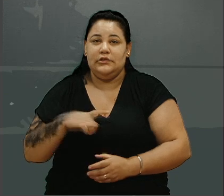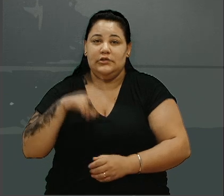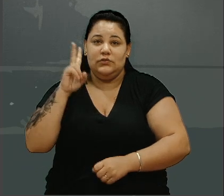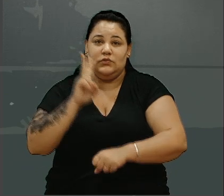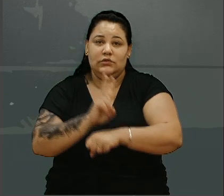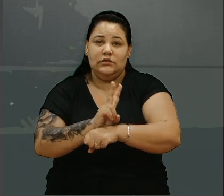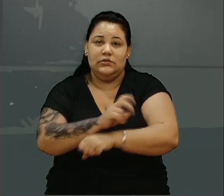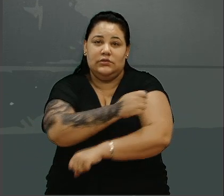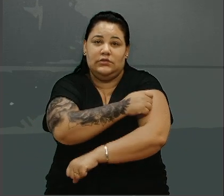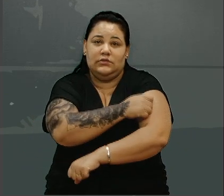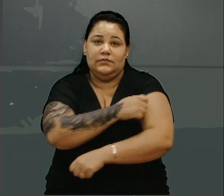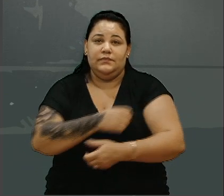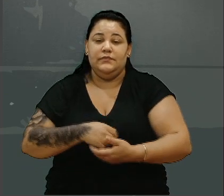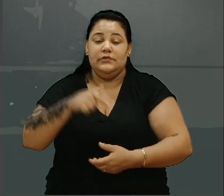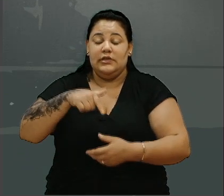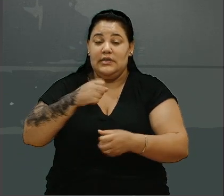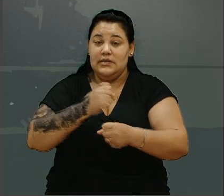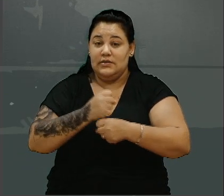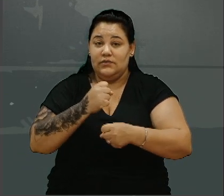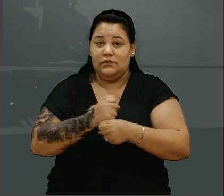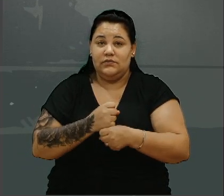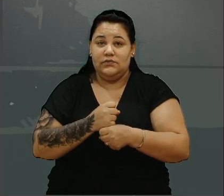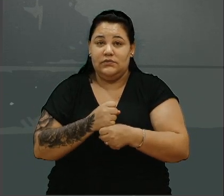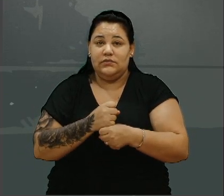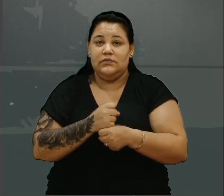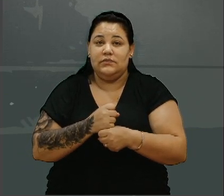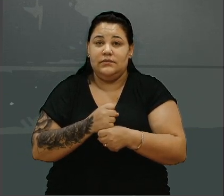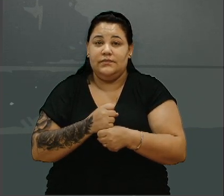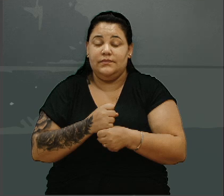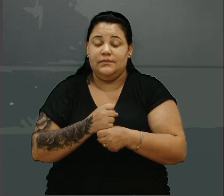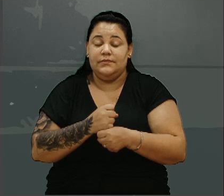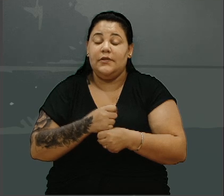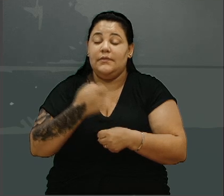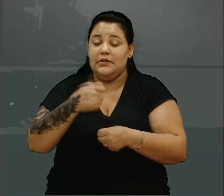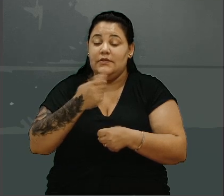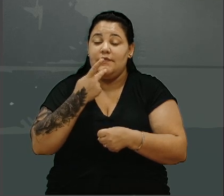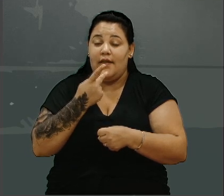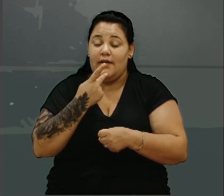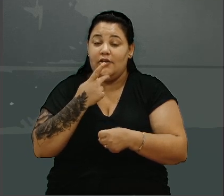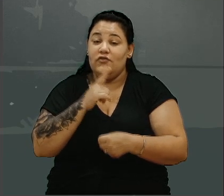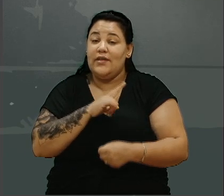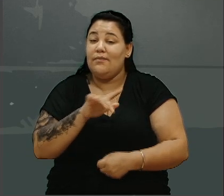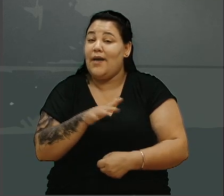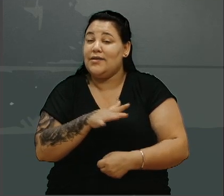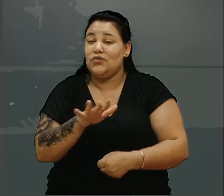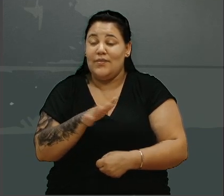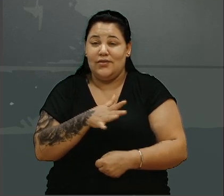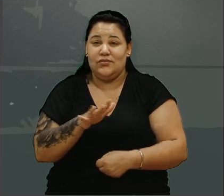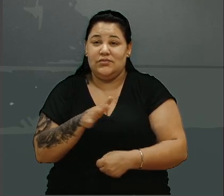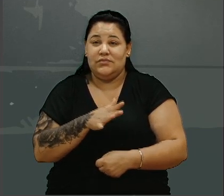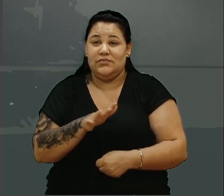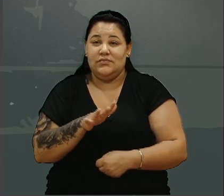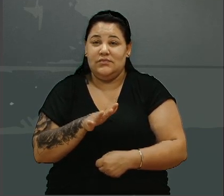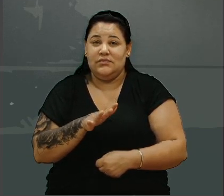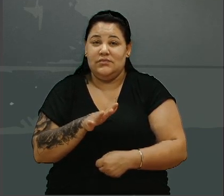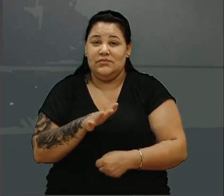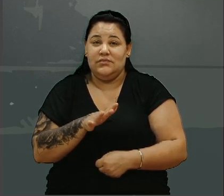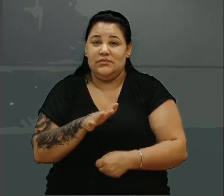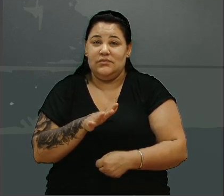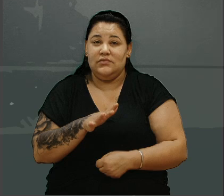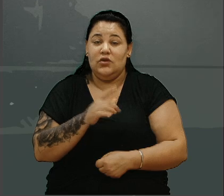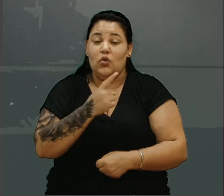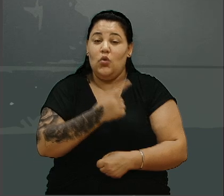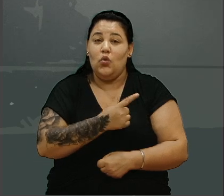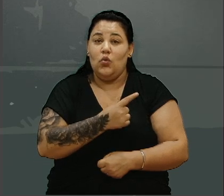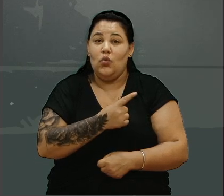abro um parêntese. Este ano, nós vamos ter, em média, 1 a